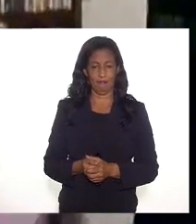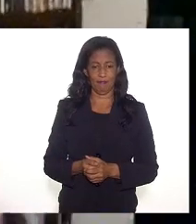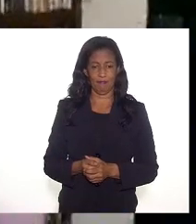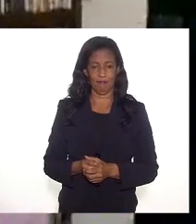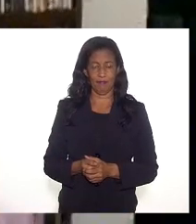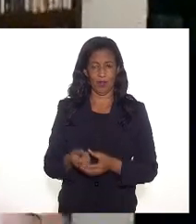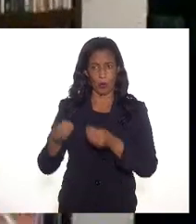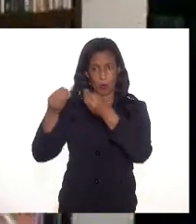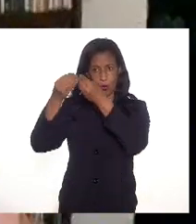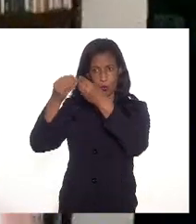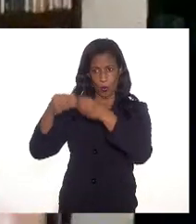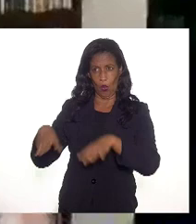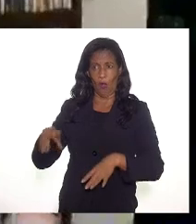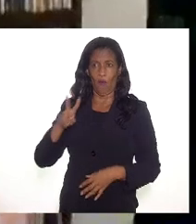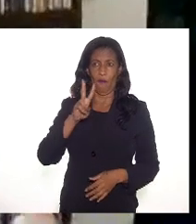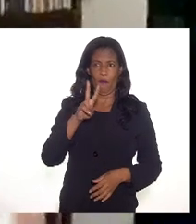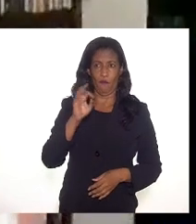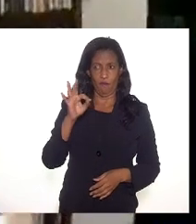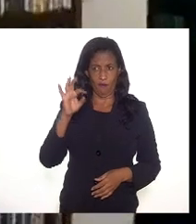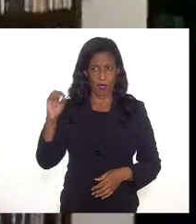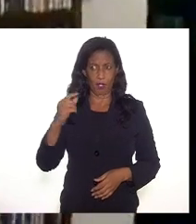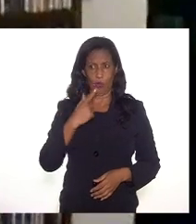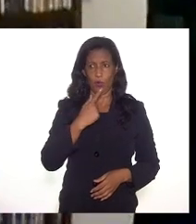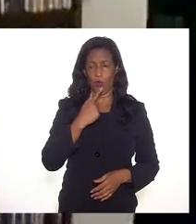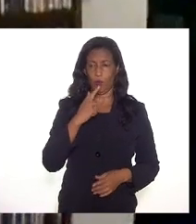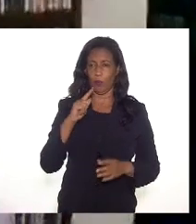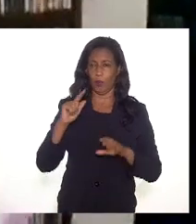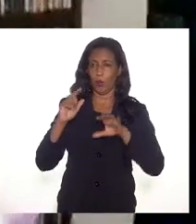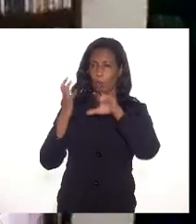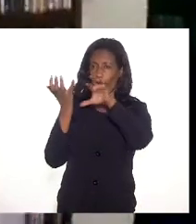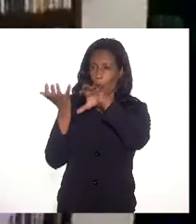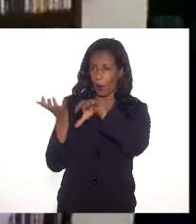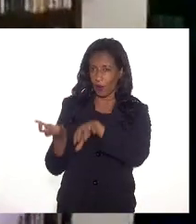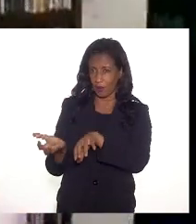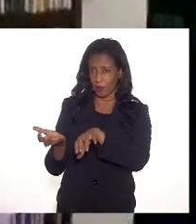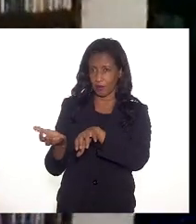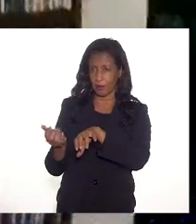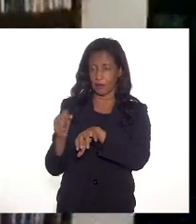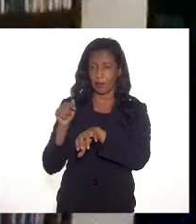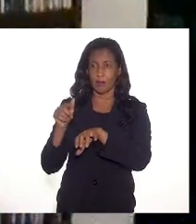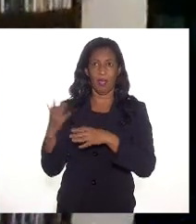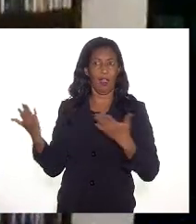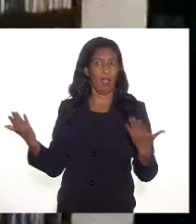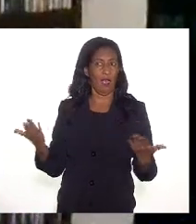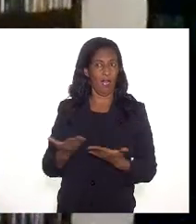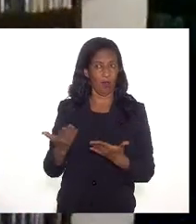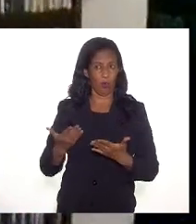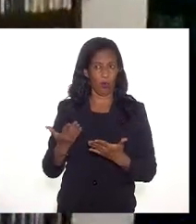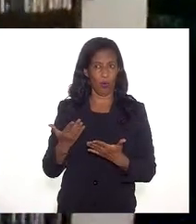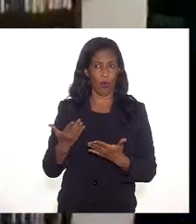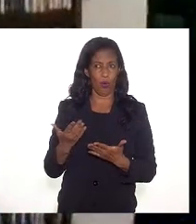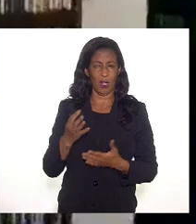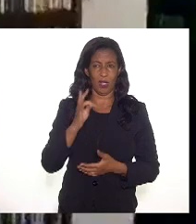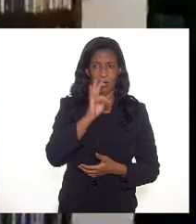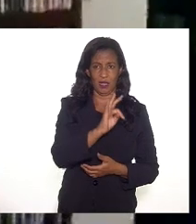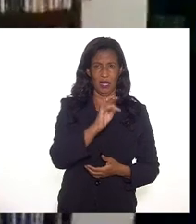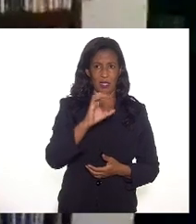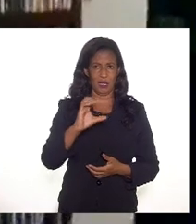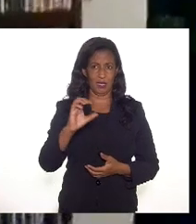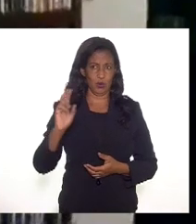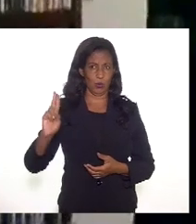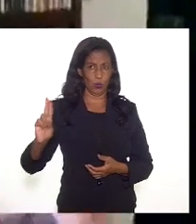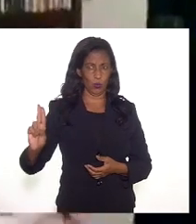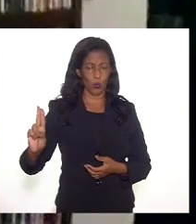derrubada do veto pelo congresso nacional agora respaldada pelo entendimento do tribunal de contas